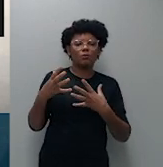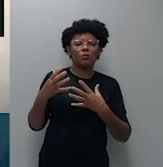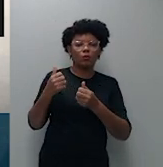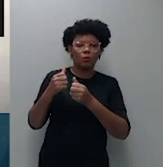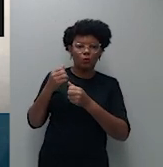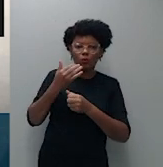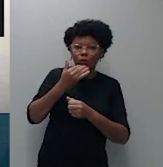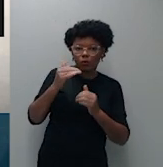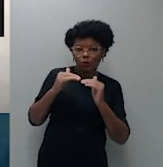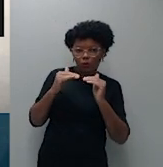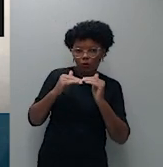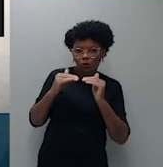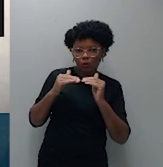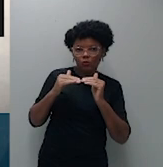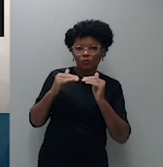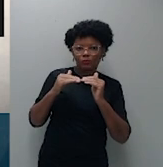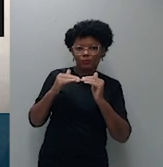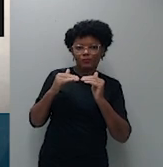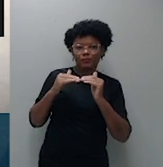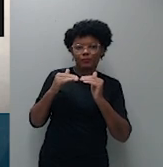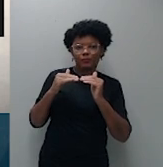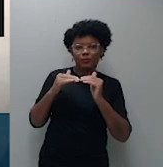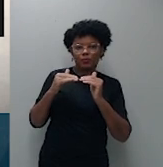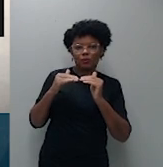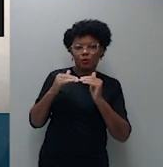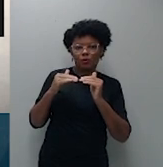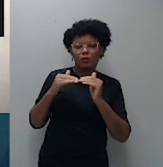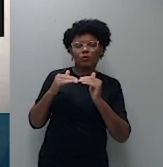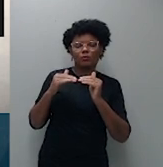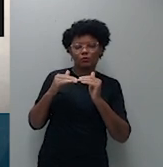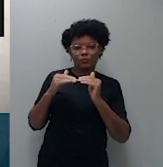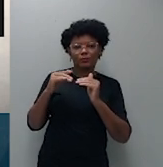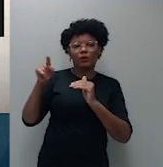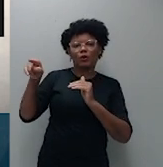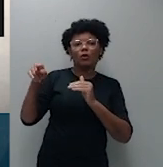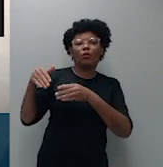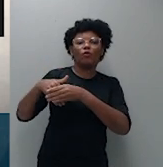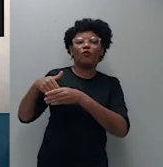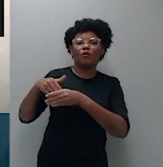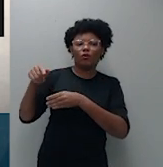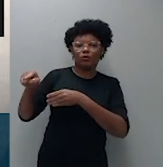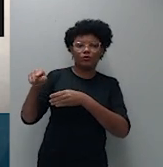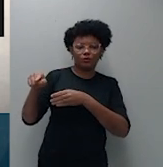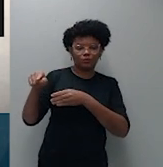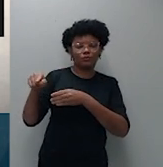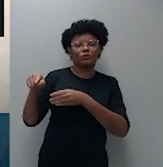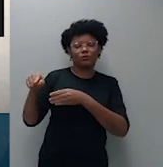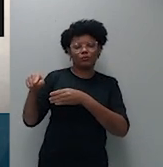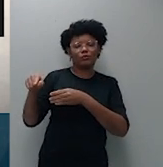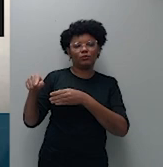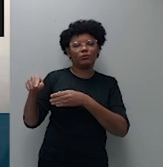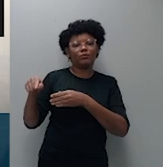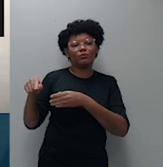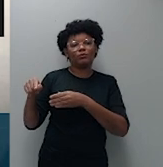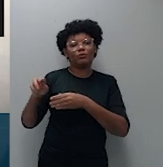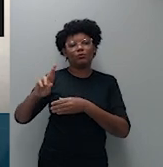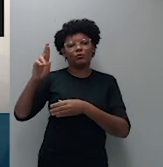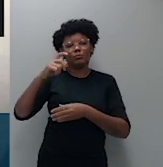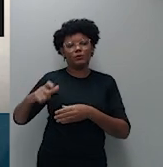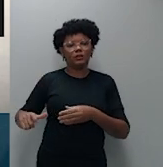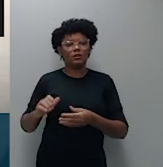não sem antes cumprimentar a anos pela qualidade dos debates Ministro Raul Araújo